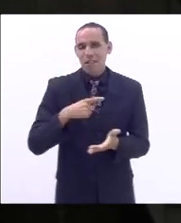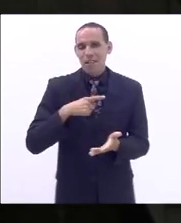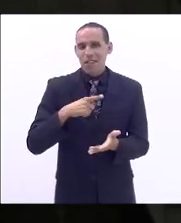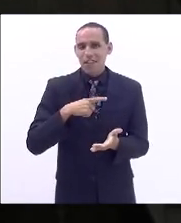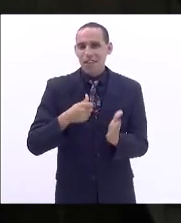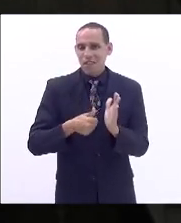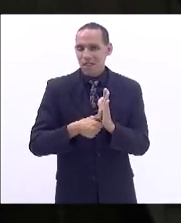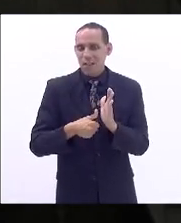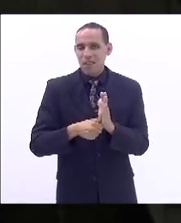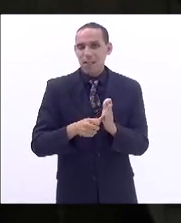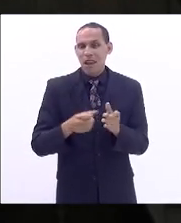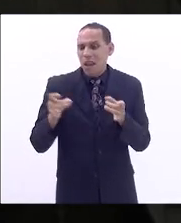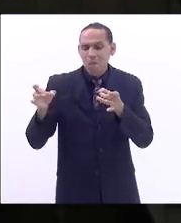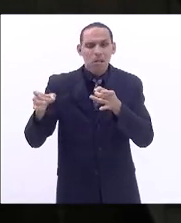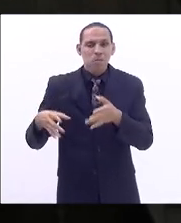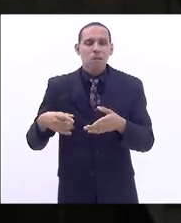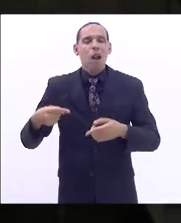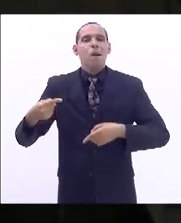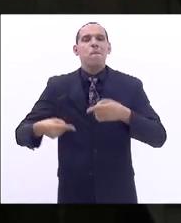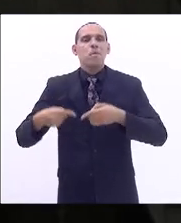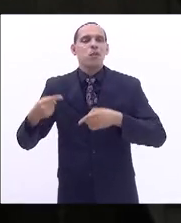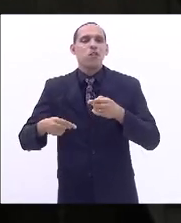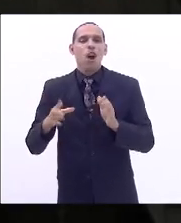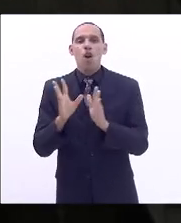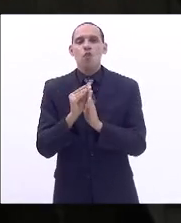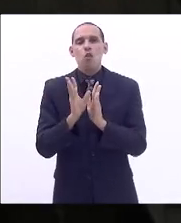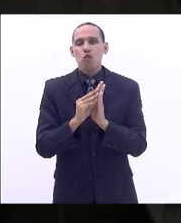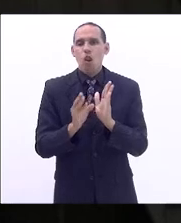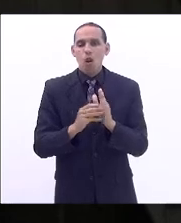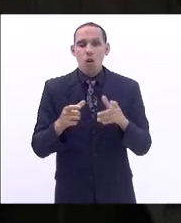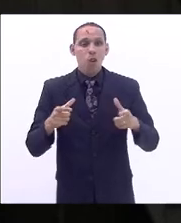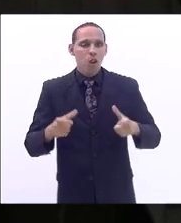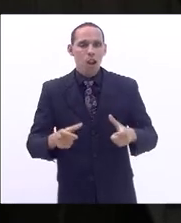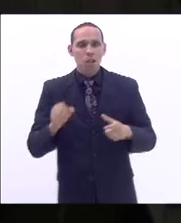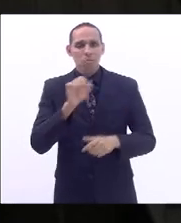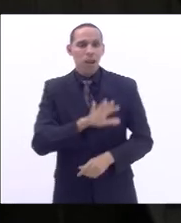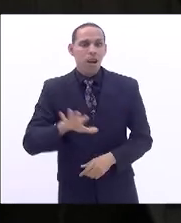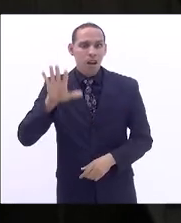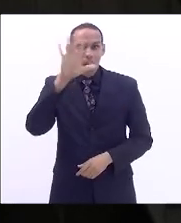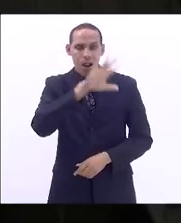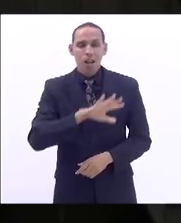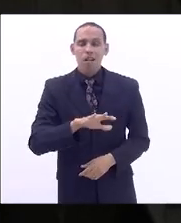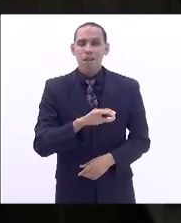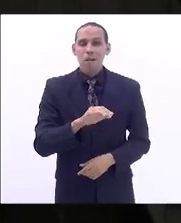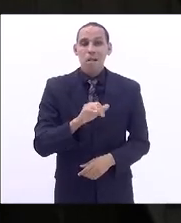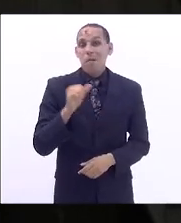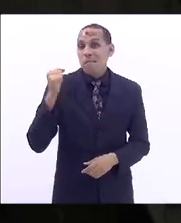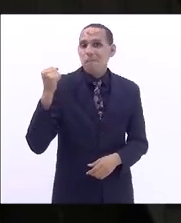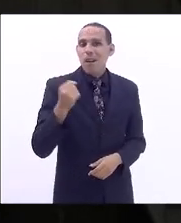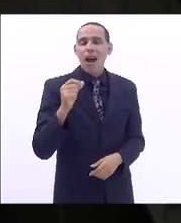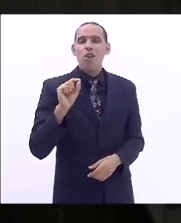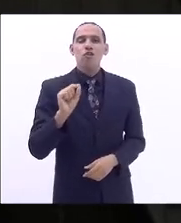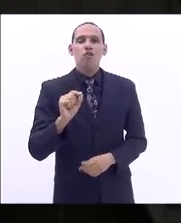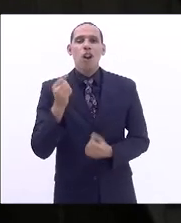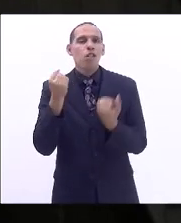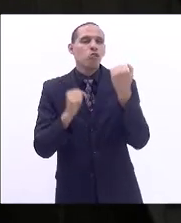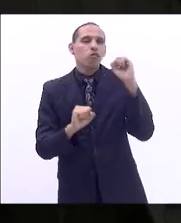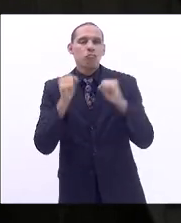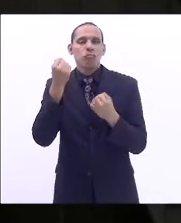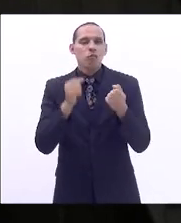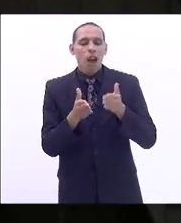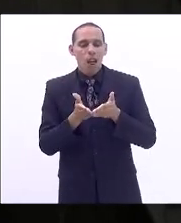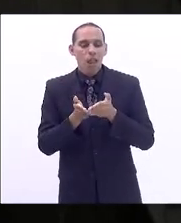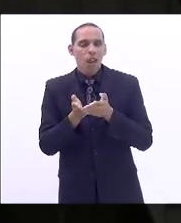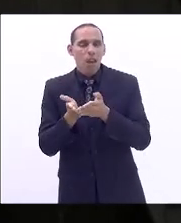exemplo abandonou a política de conteúdo local de conteúdo nacional que matou deputada lá na paz a indústria naval brasileira novamente